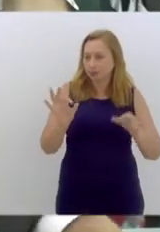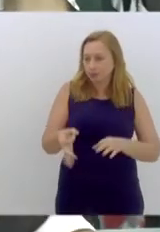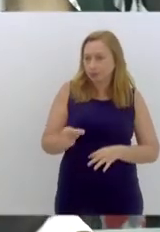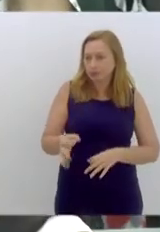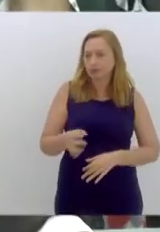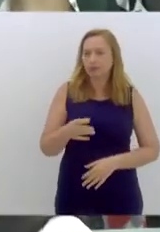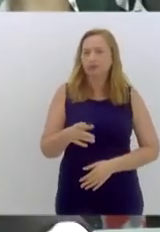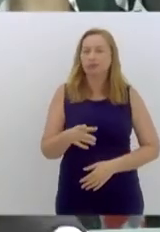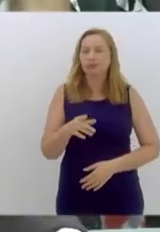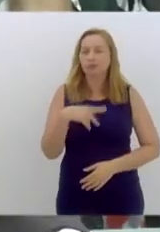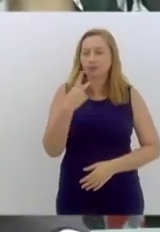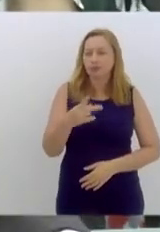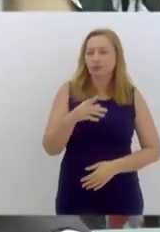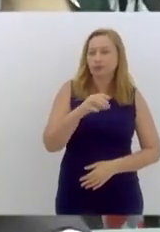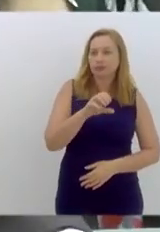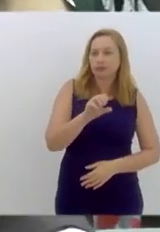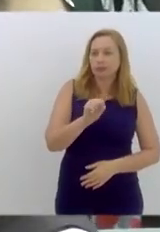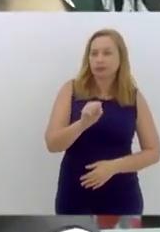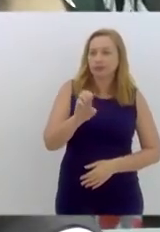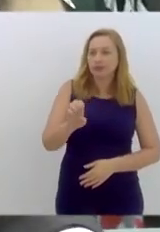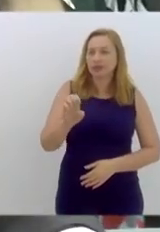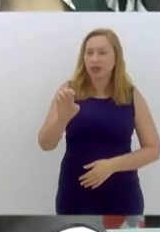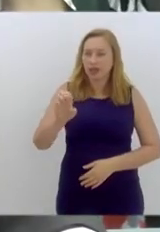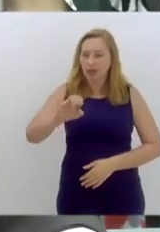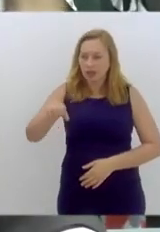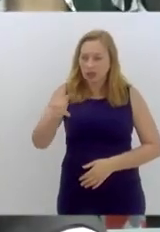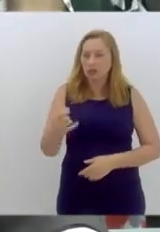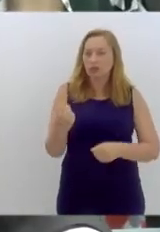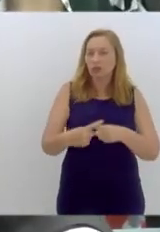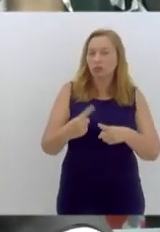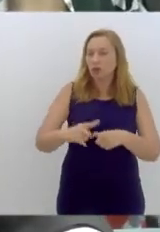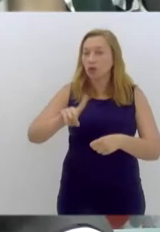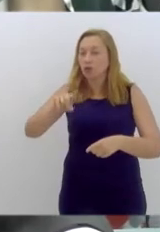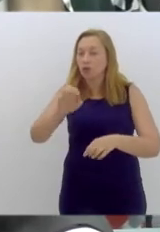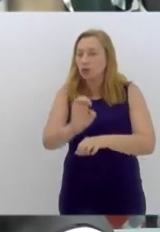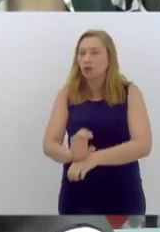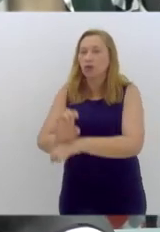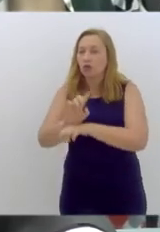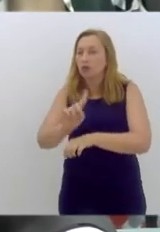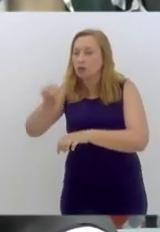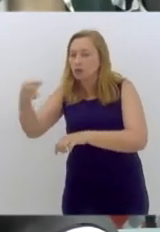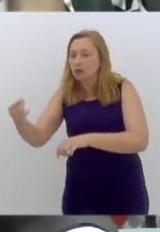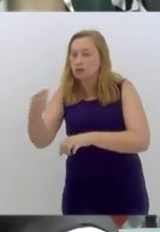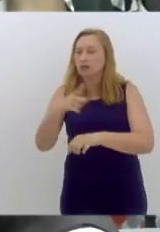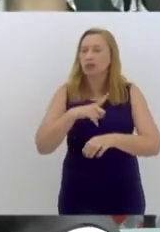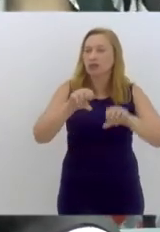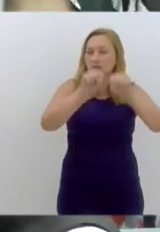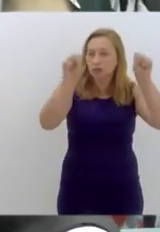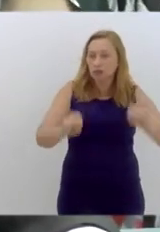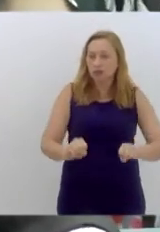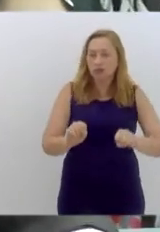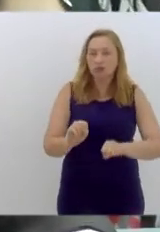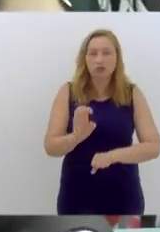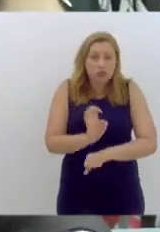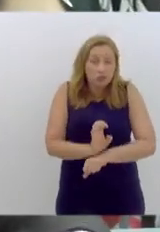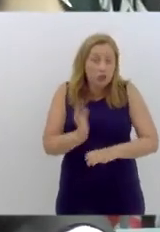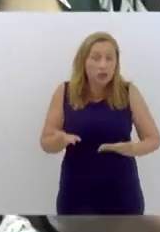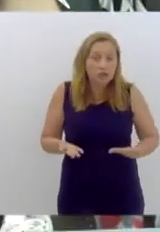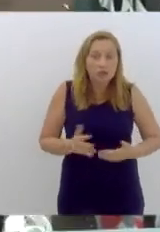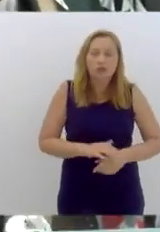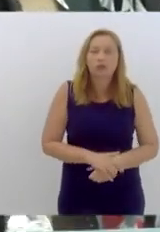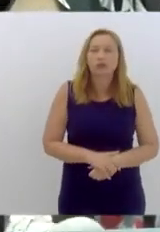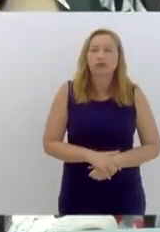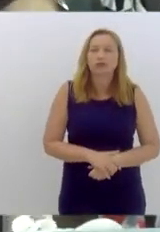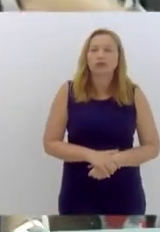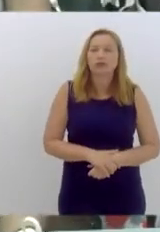SAERJ aqui pelo fato de outros estados terem os seus sistemas estaduais.